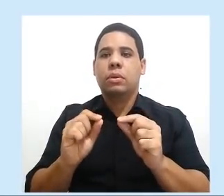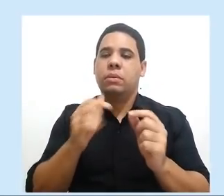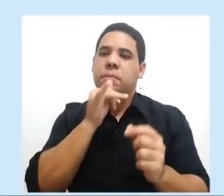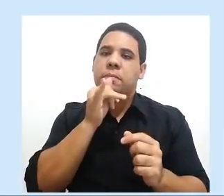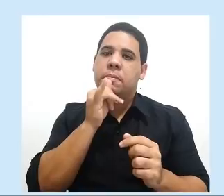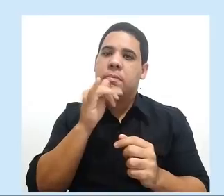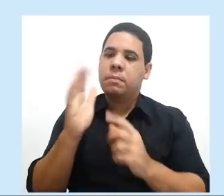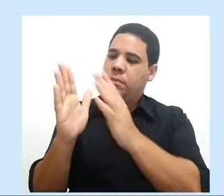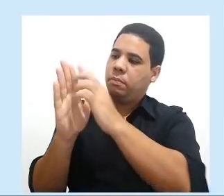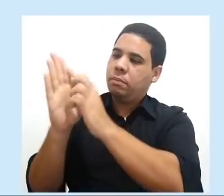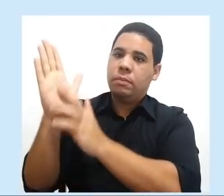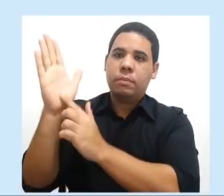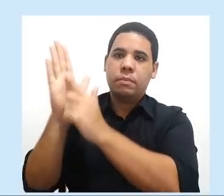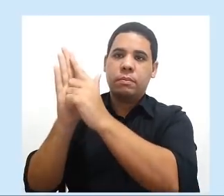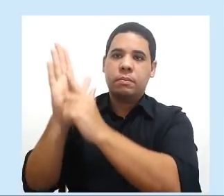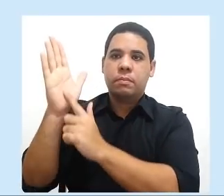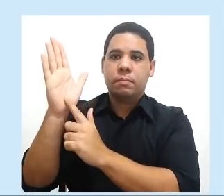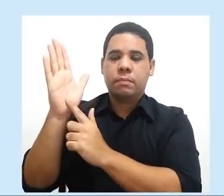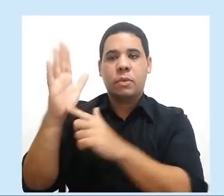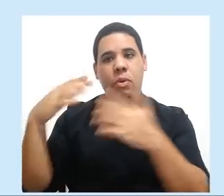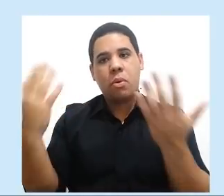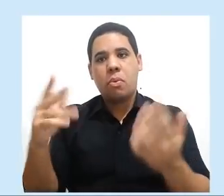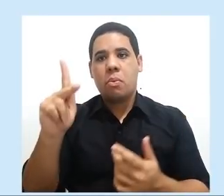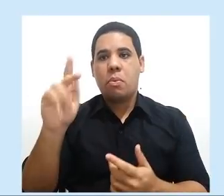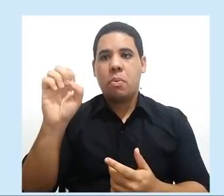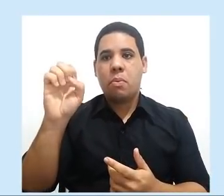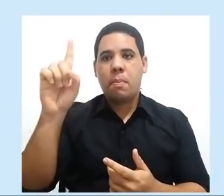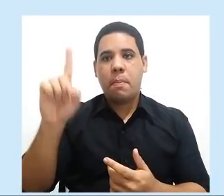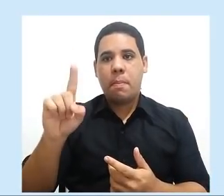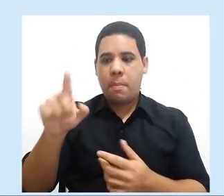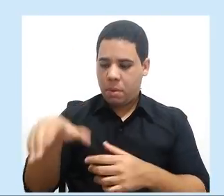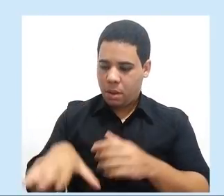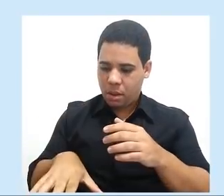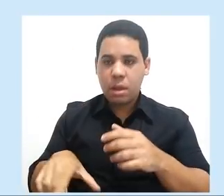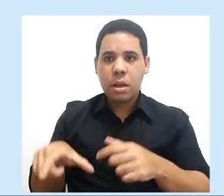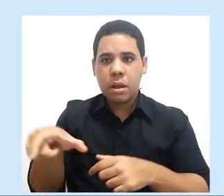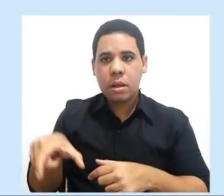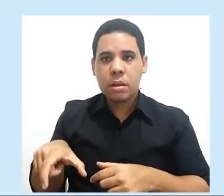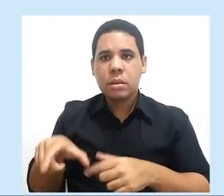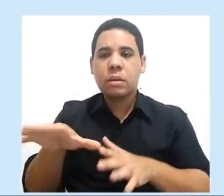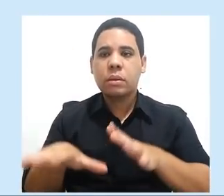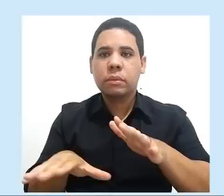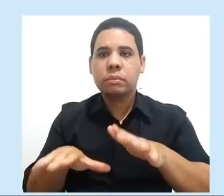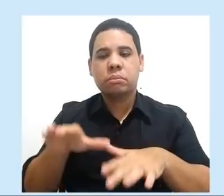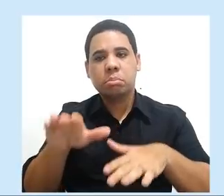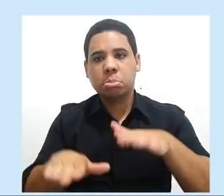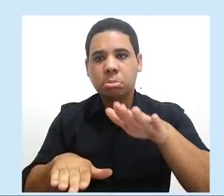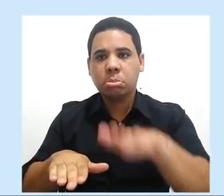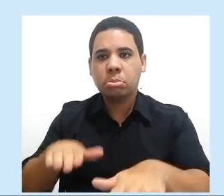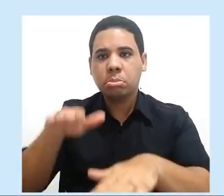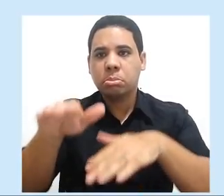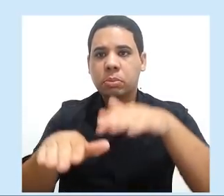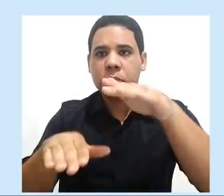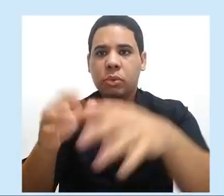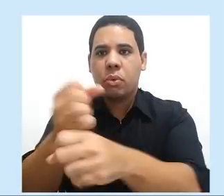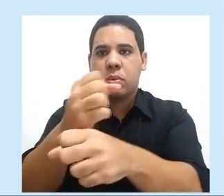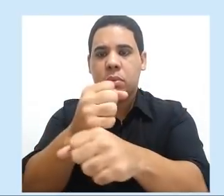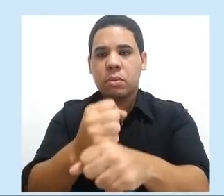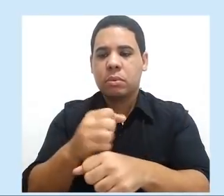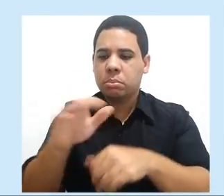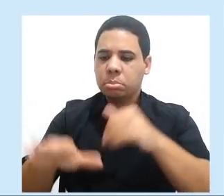a palma da mão, nós podemos usar o pé, né, a passada, quando vamos fazer uma barra, a gente conta